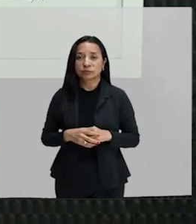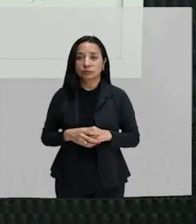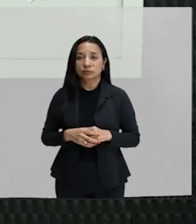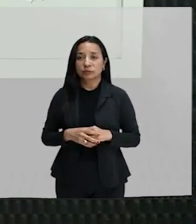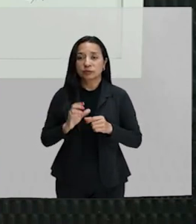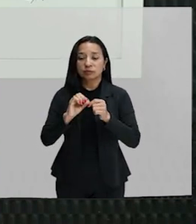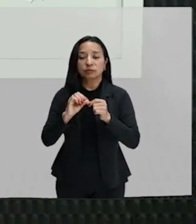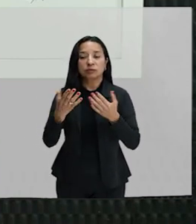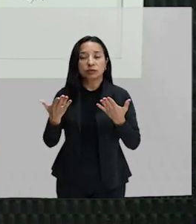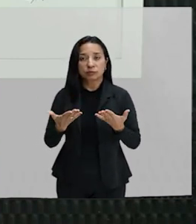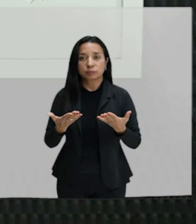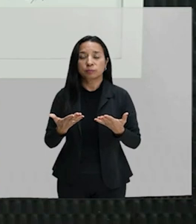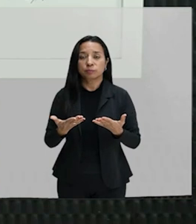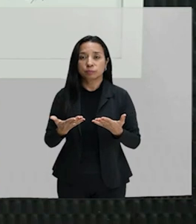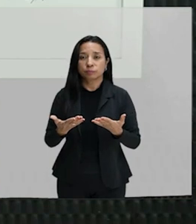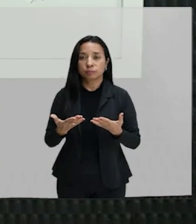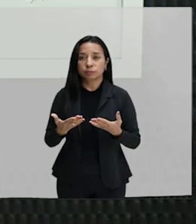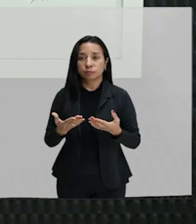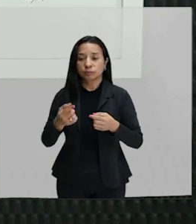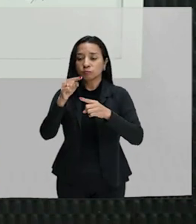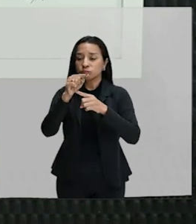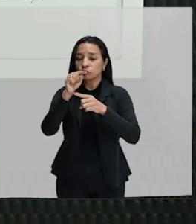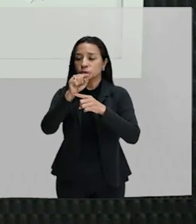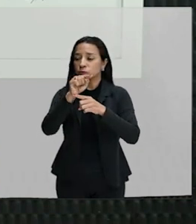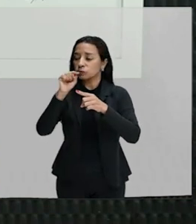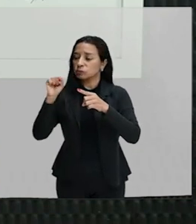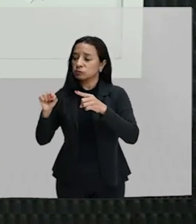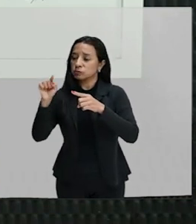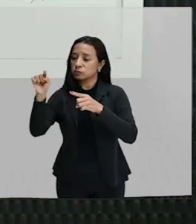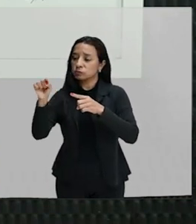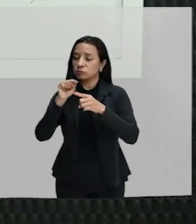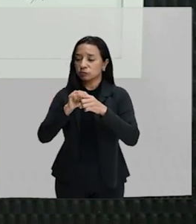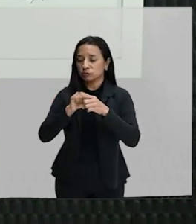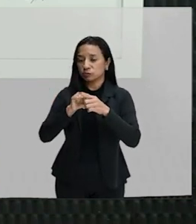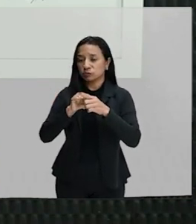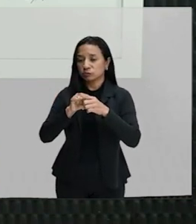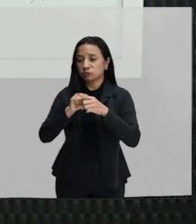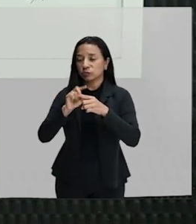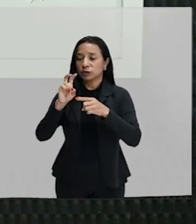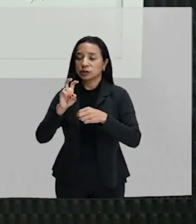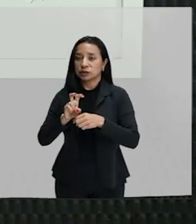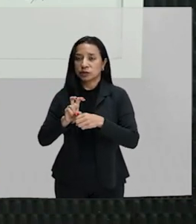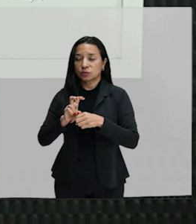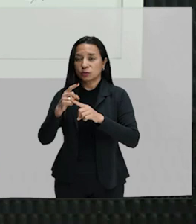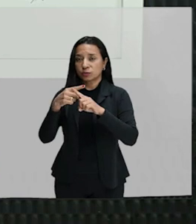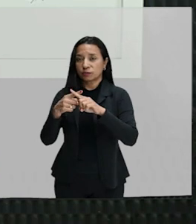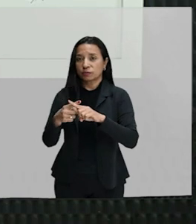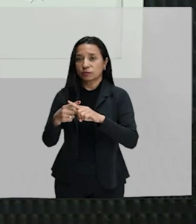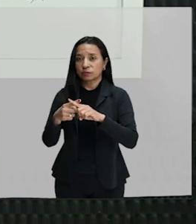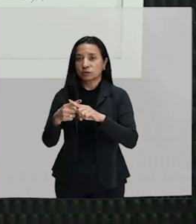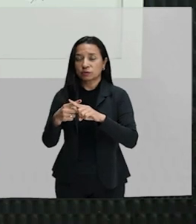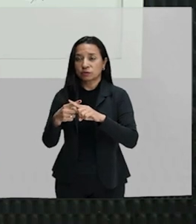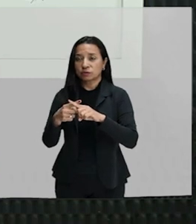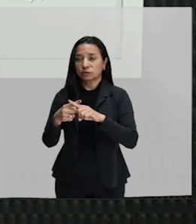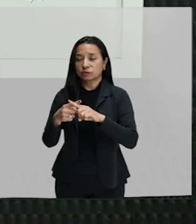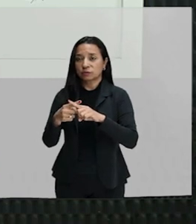vamos fazer logo bem pelos extremos então vai ficar ó 5 que multiplica